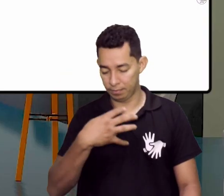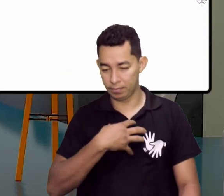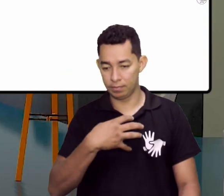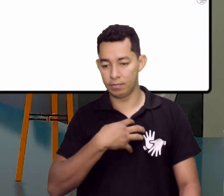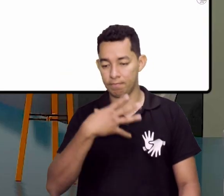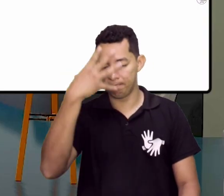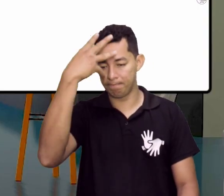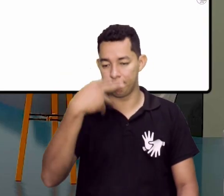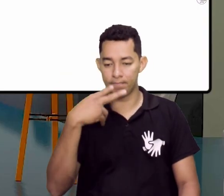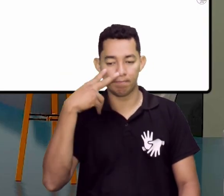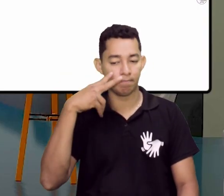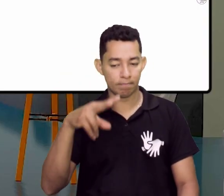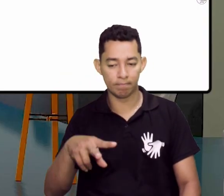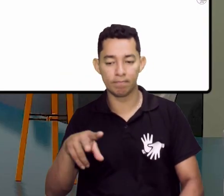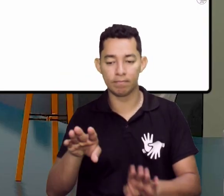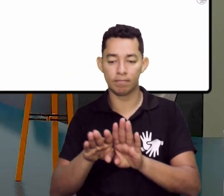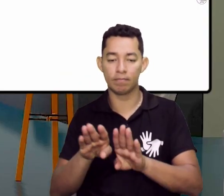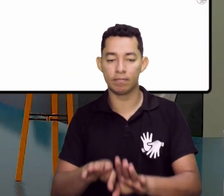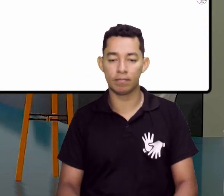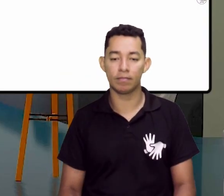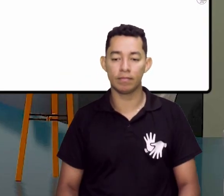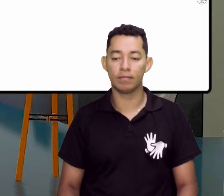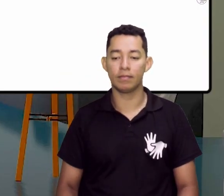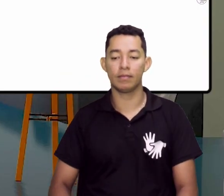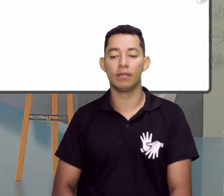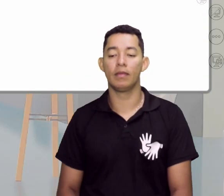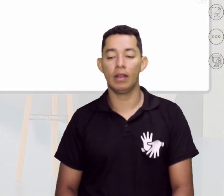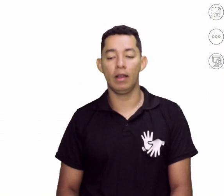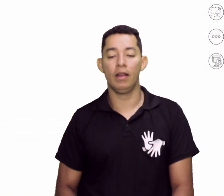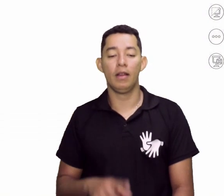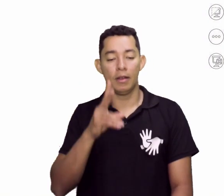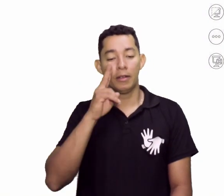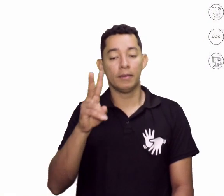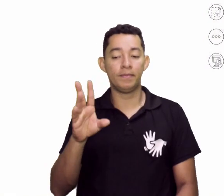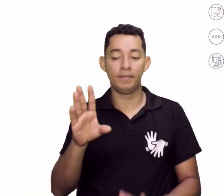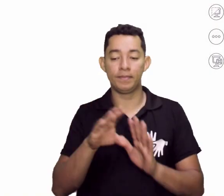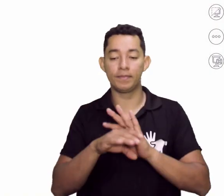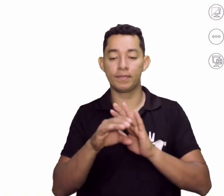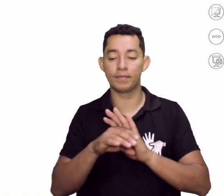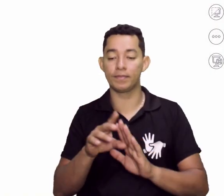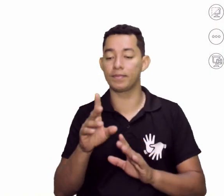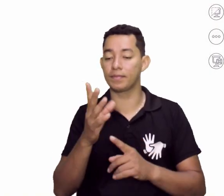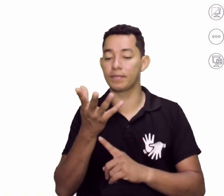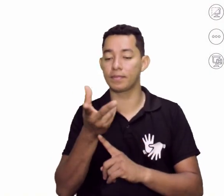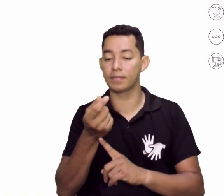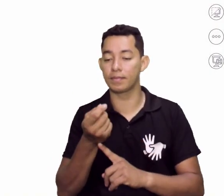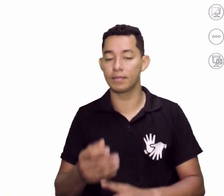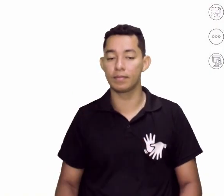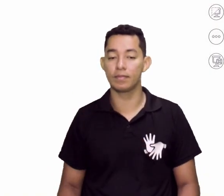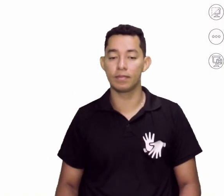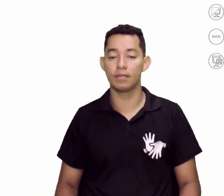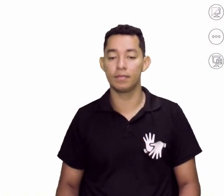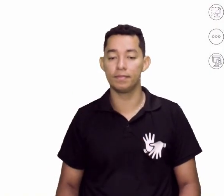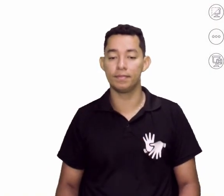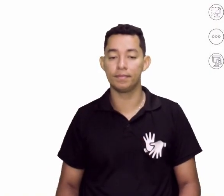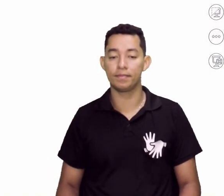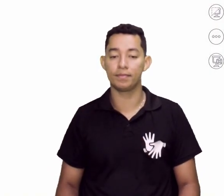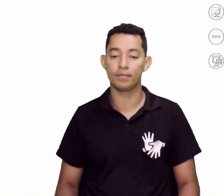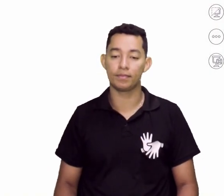e aos nossos olhos. Vamos voltar lá para a gente ver o conceito sobre a arte, né? A arte